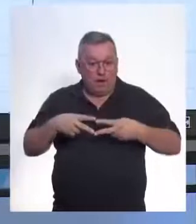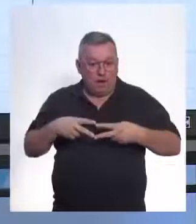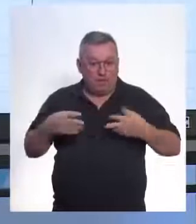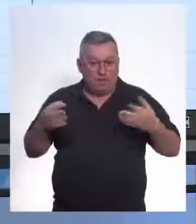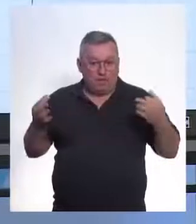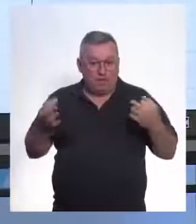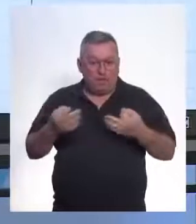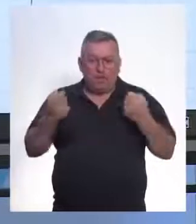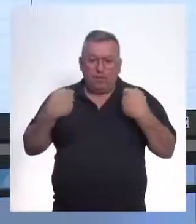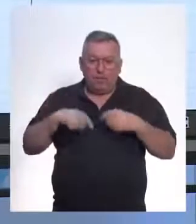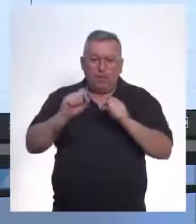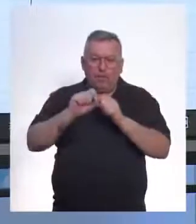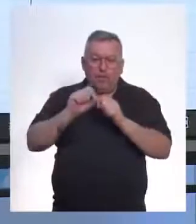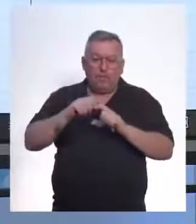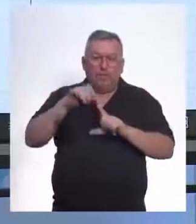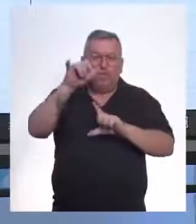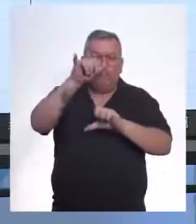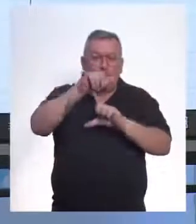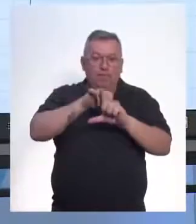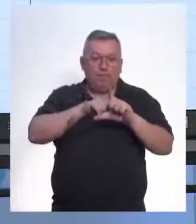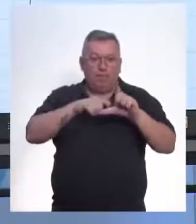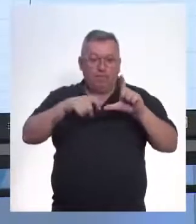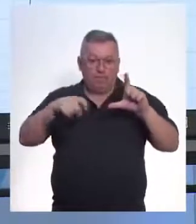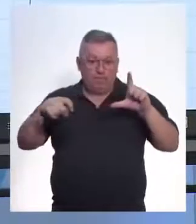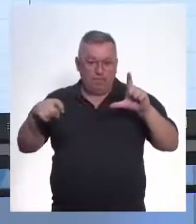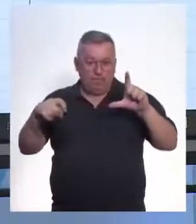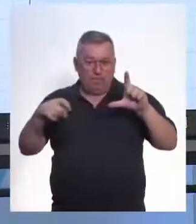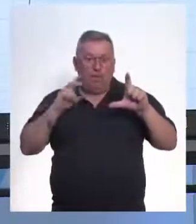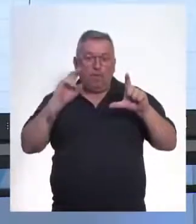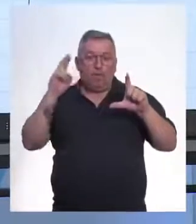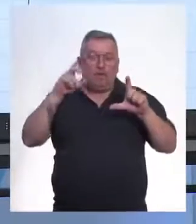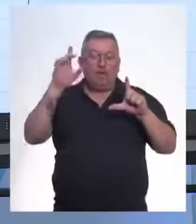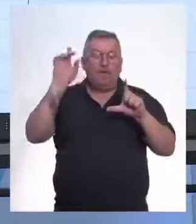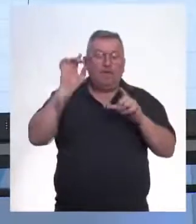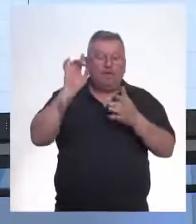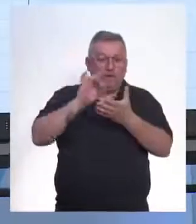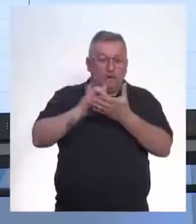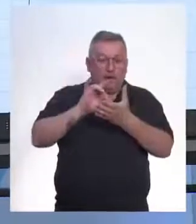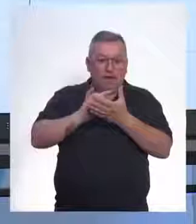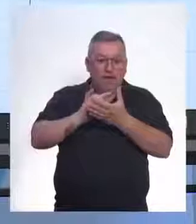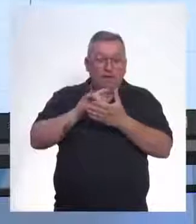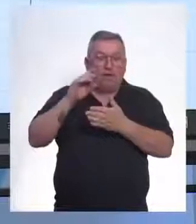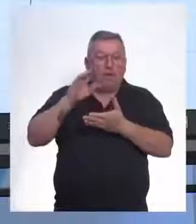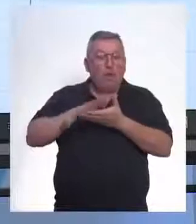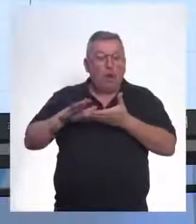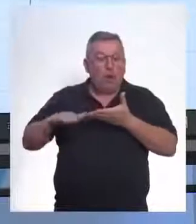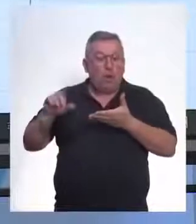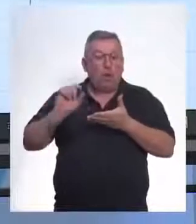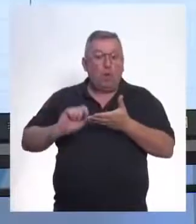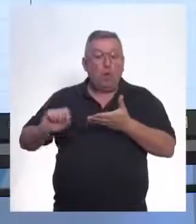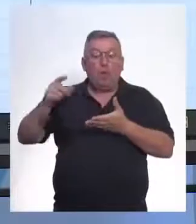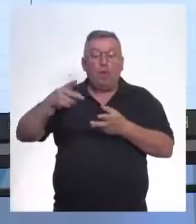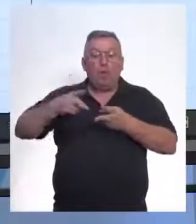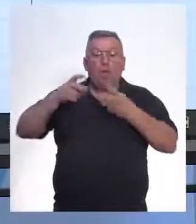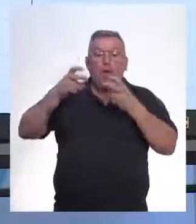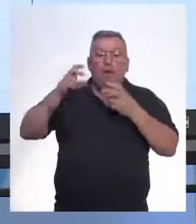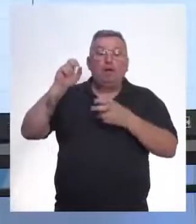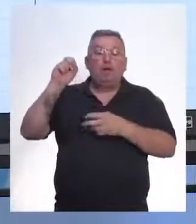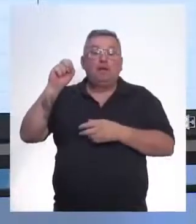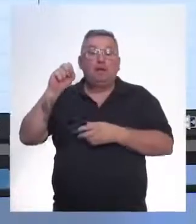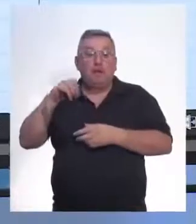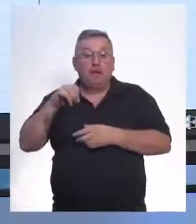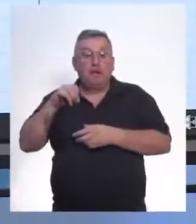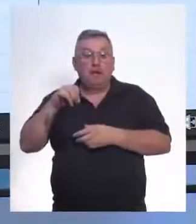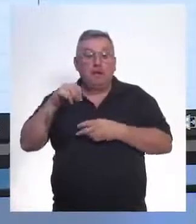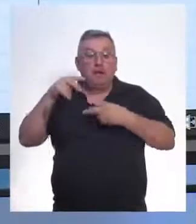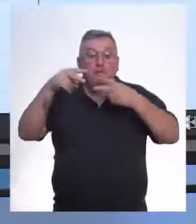que precisamos para traçar. Ver se, na verdade, a ideia do exercício era perceber se